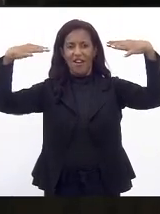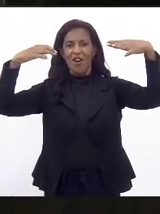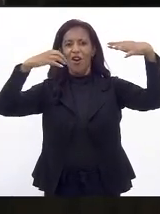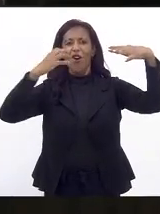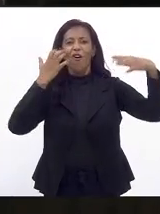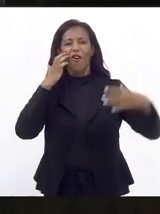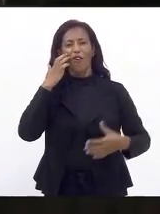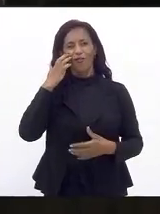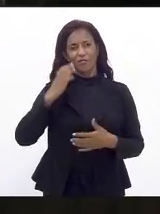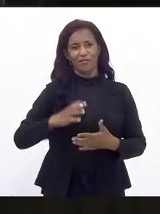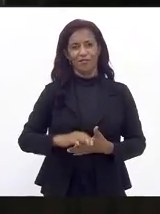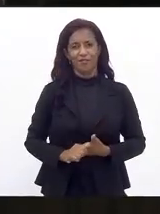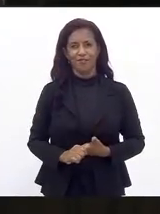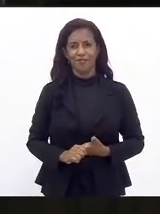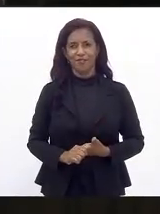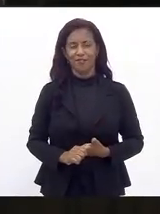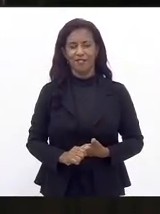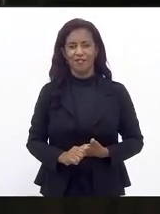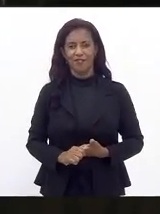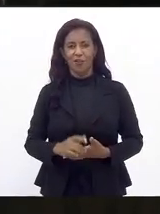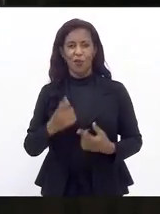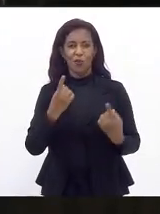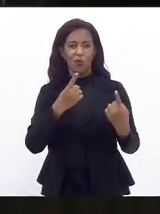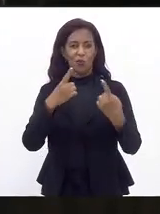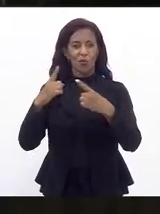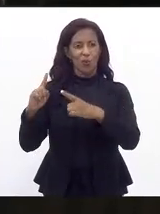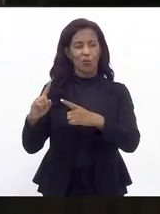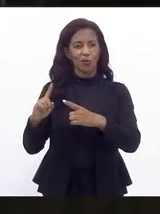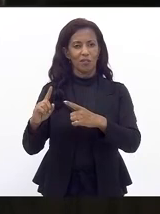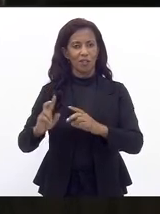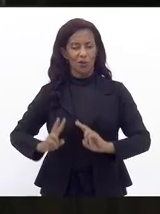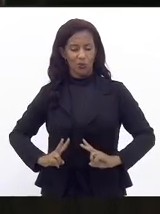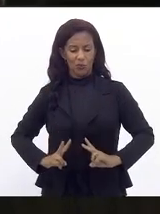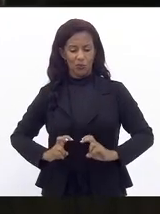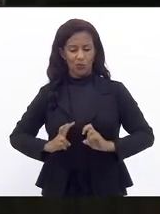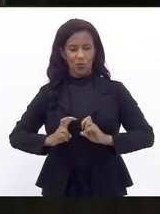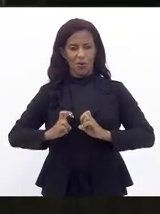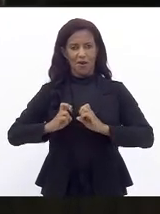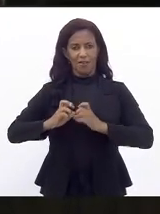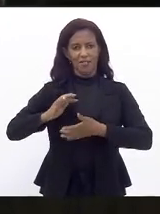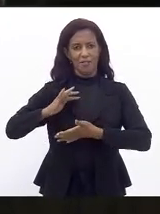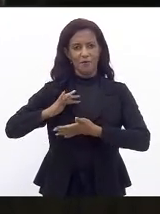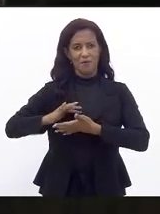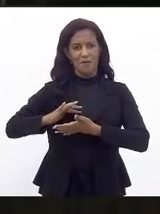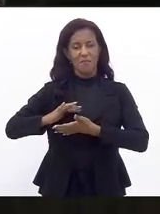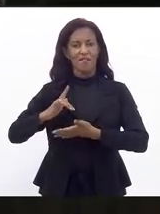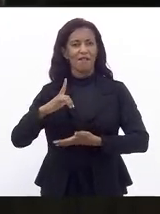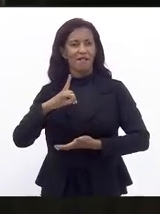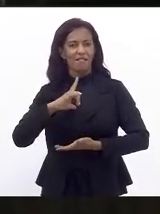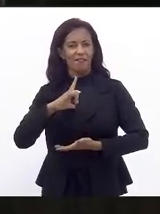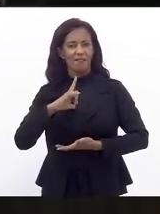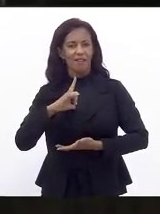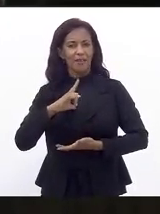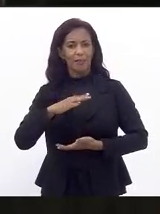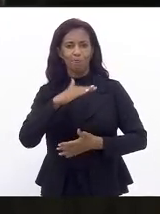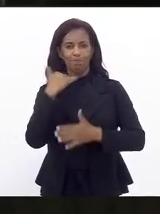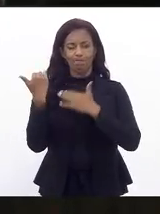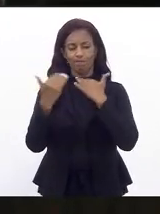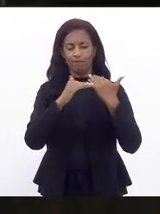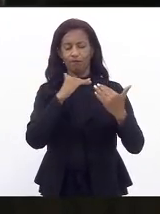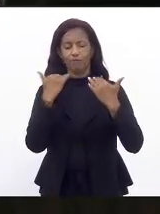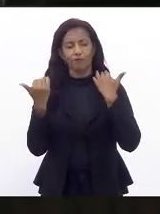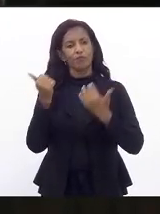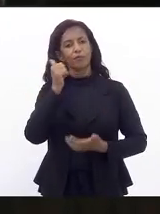de rosa em alusão ao combate ao câncer de mama, que tem ceifado tantas de